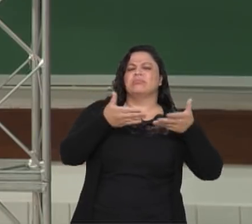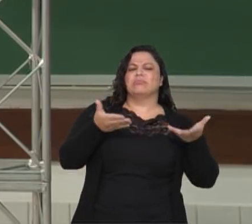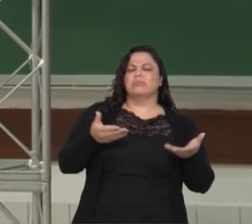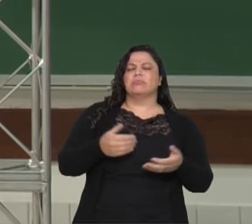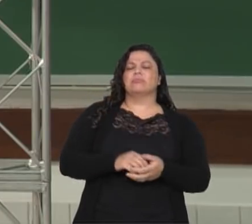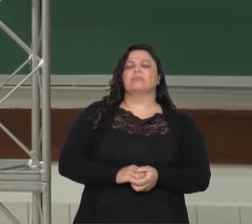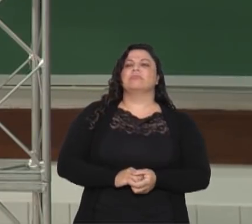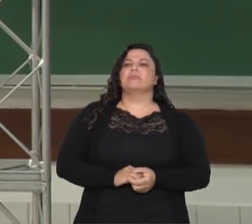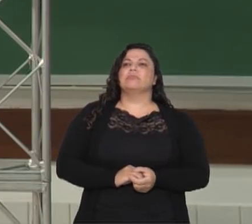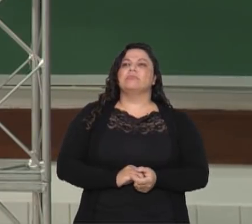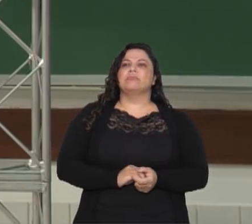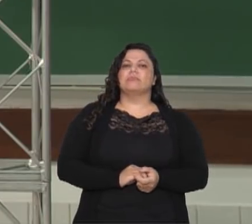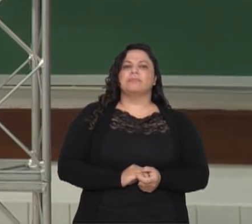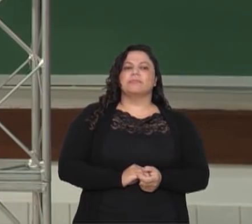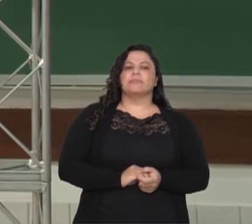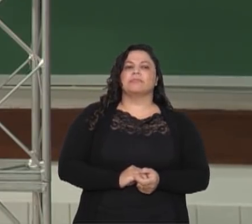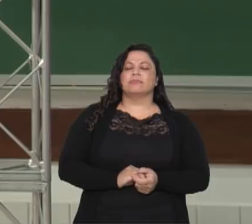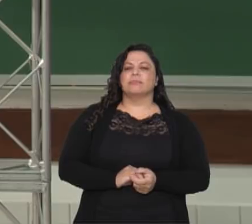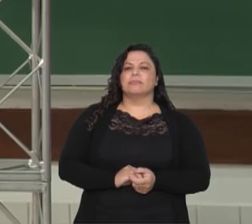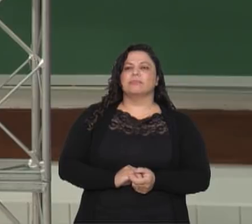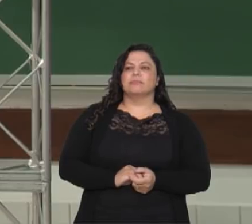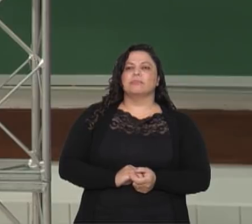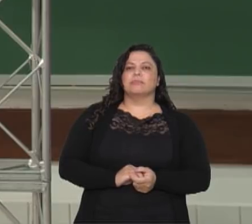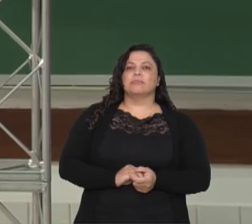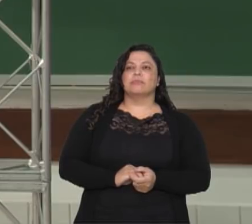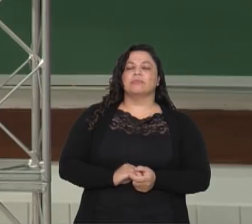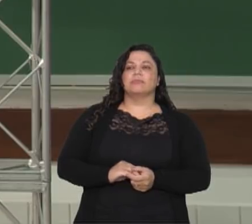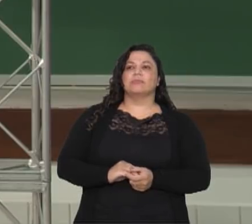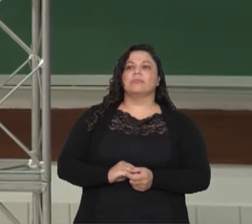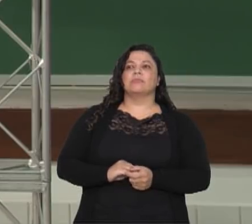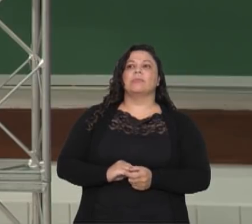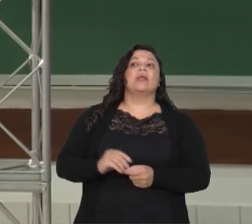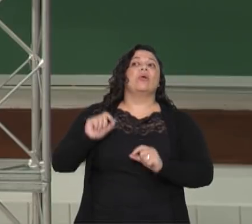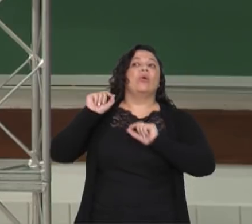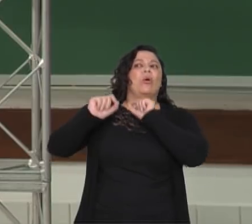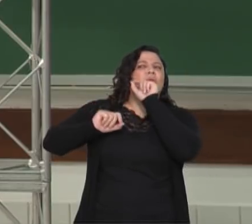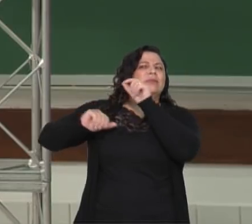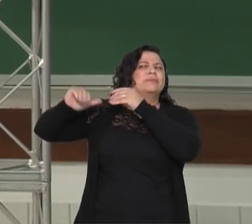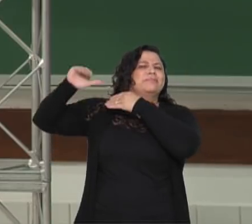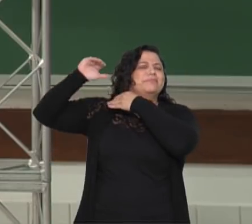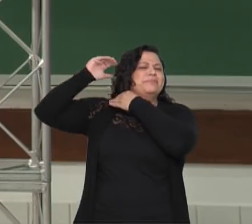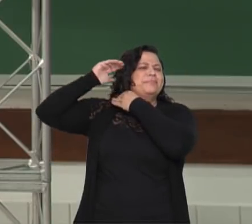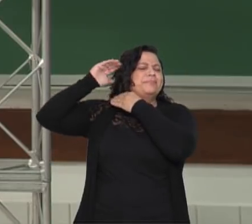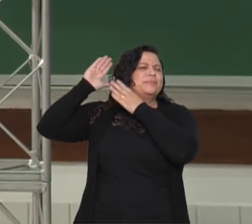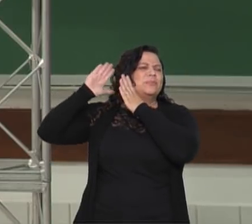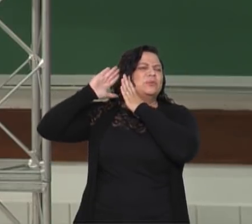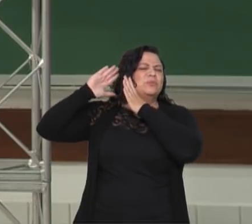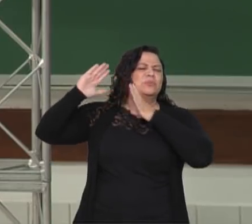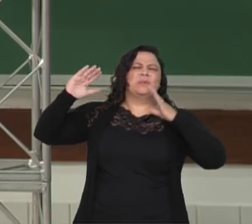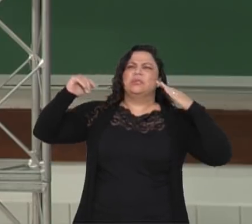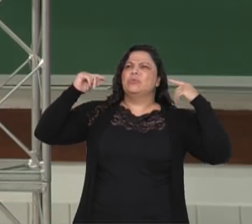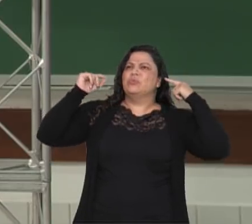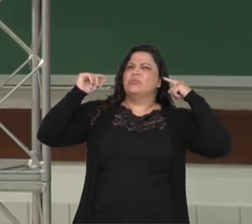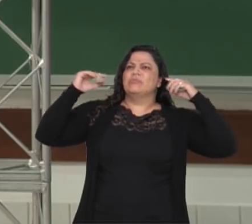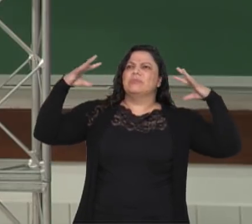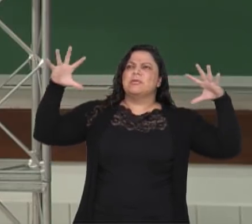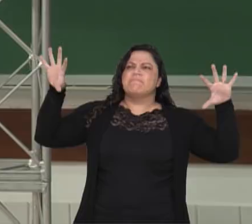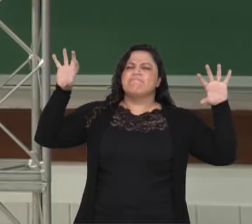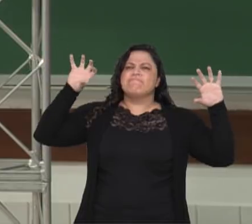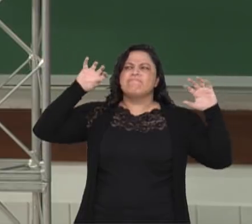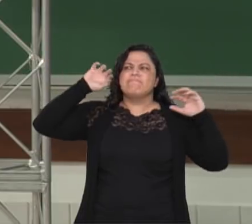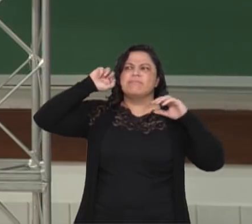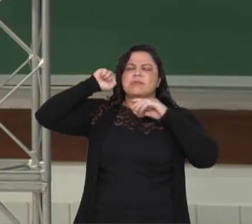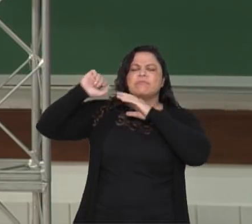atentamente. O nosso ouvido ele está exposto a uma série de ruídos o tempo todo, sons na